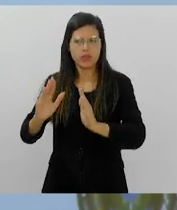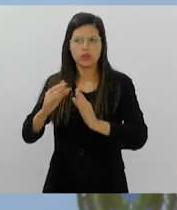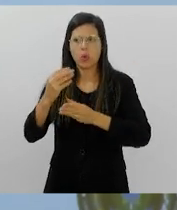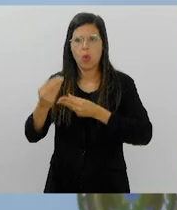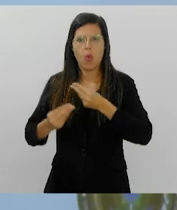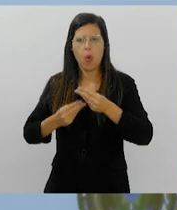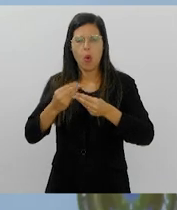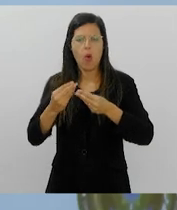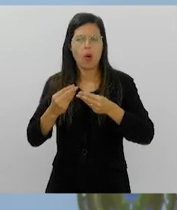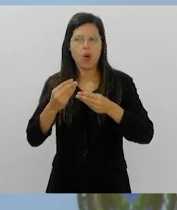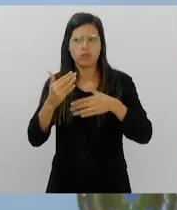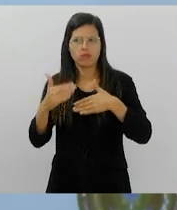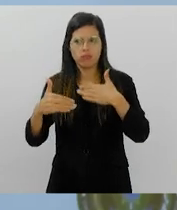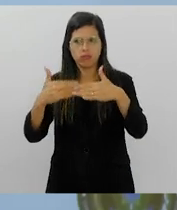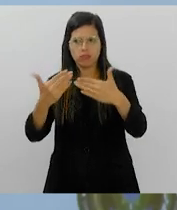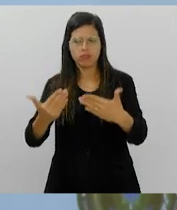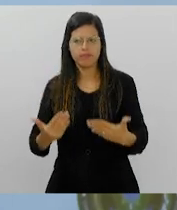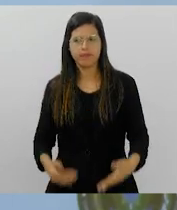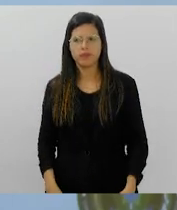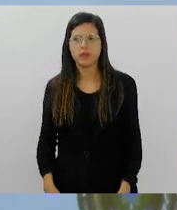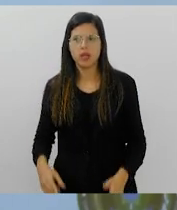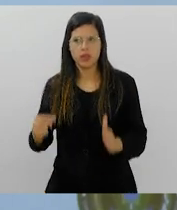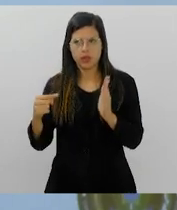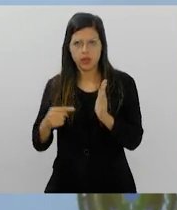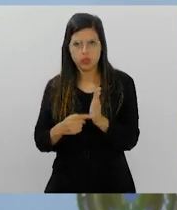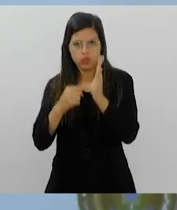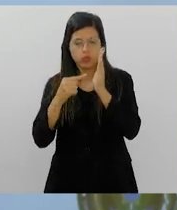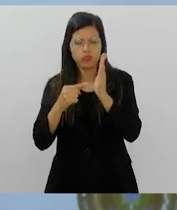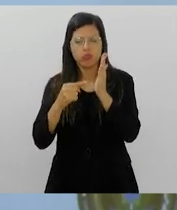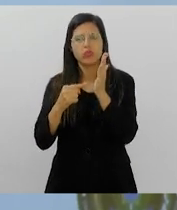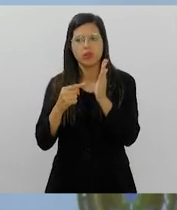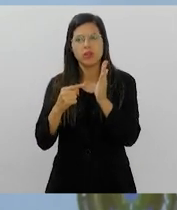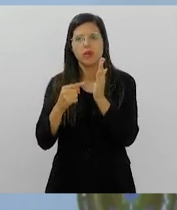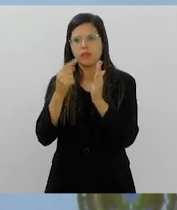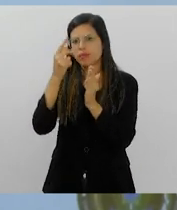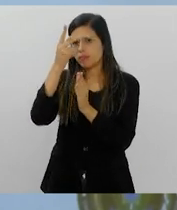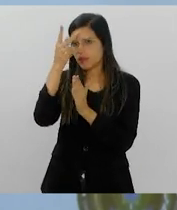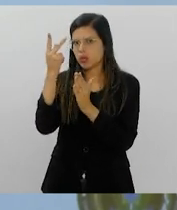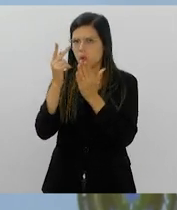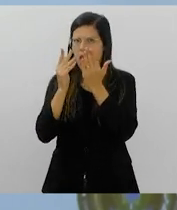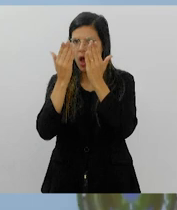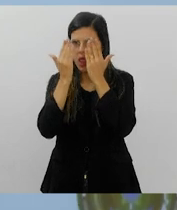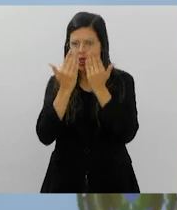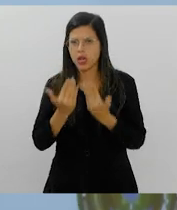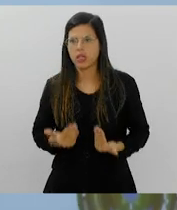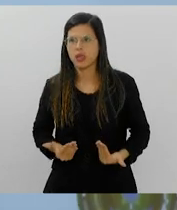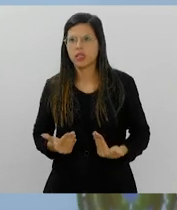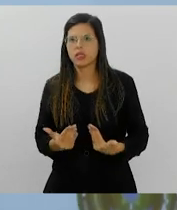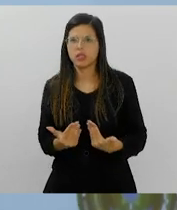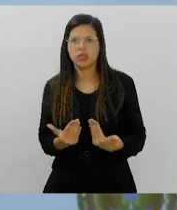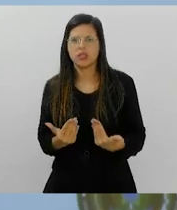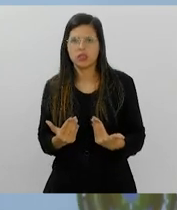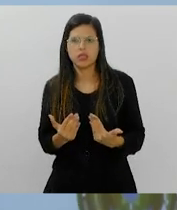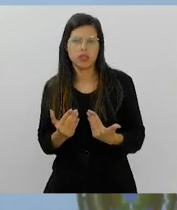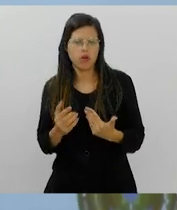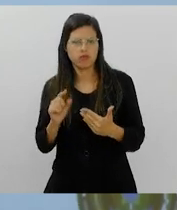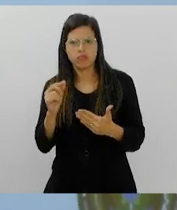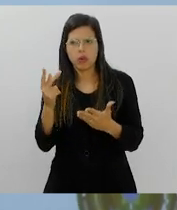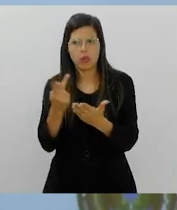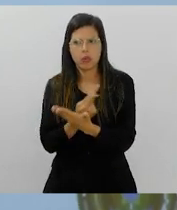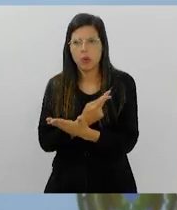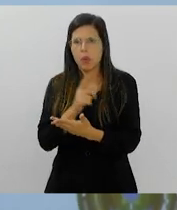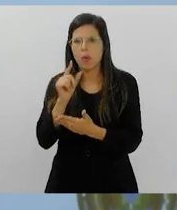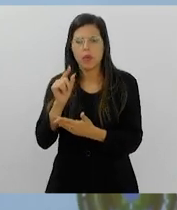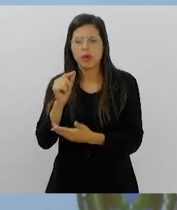processamento. Então, ao receber a denúncia, o analista ele faz a verificação dos dados, o que a pessoa desejou